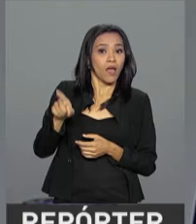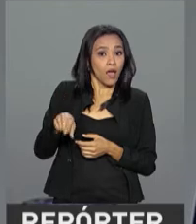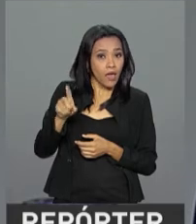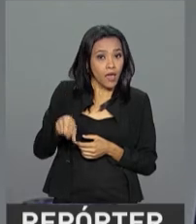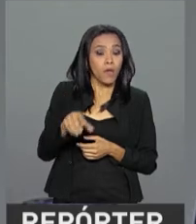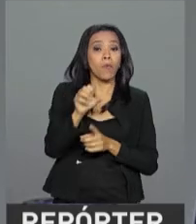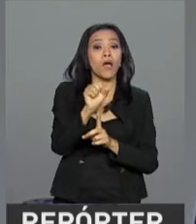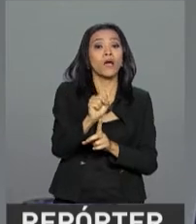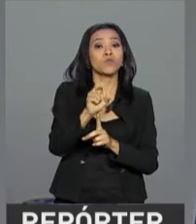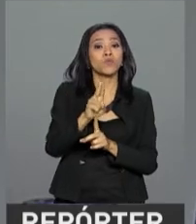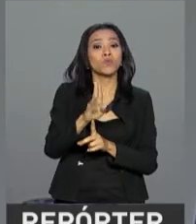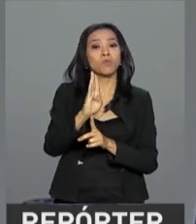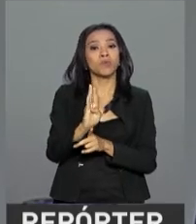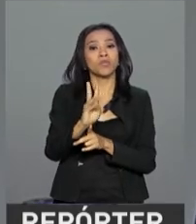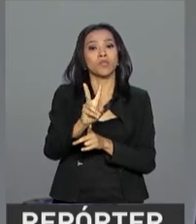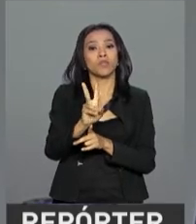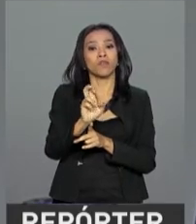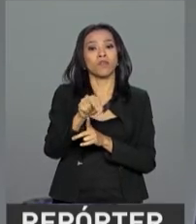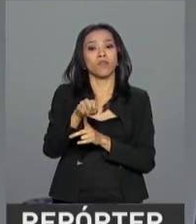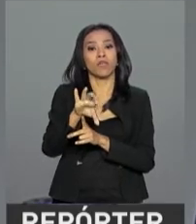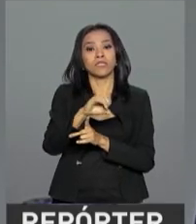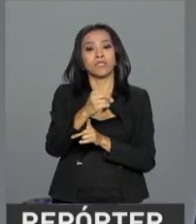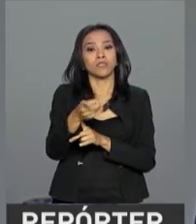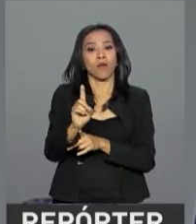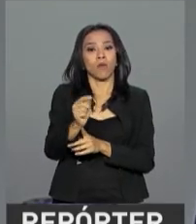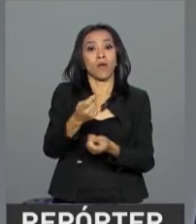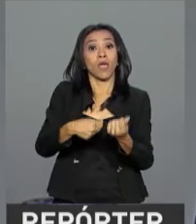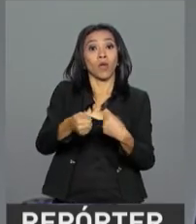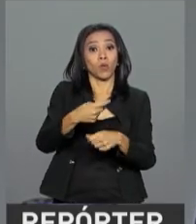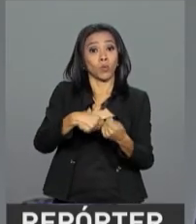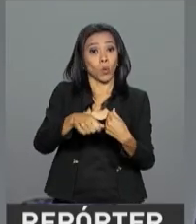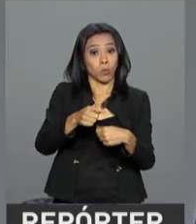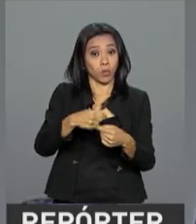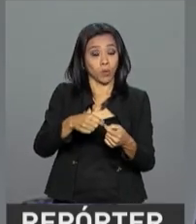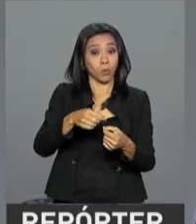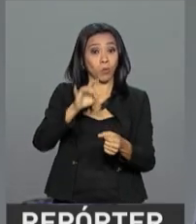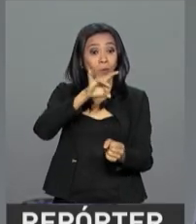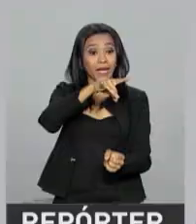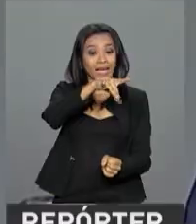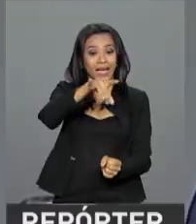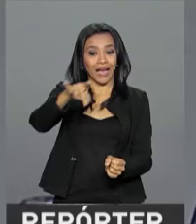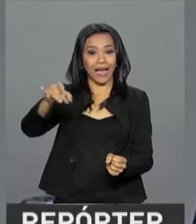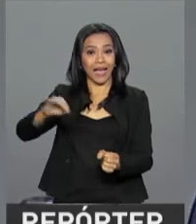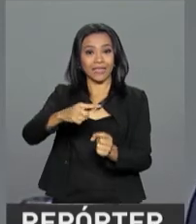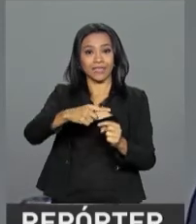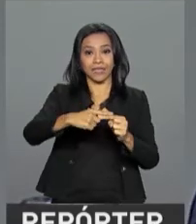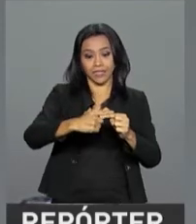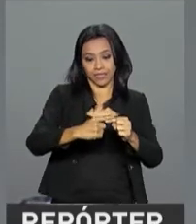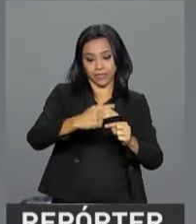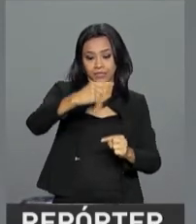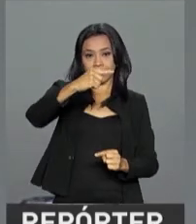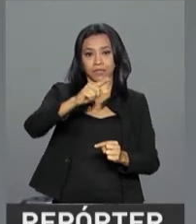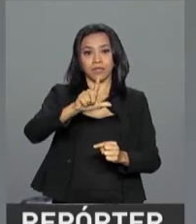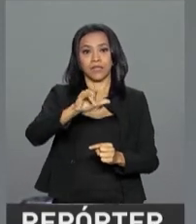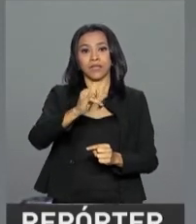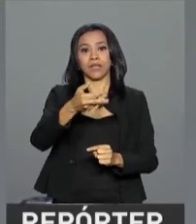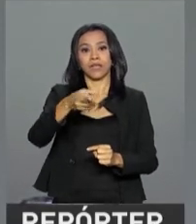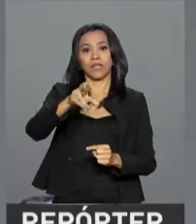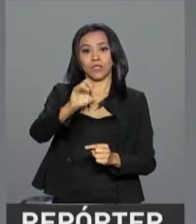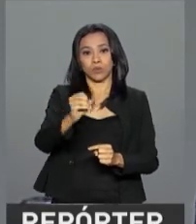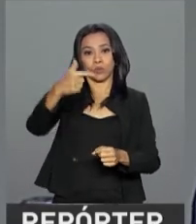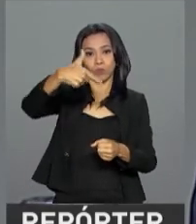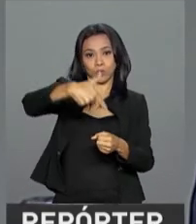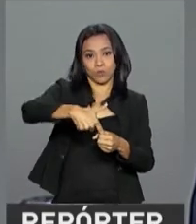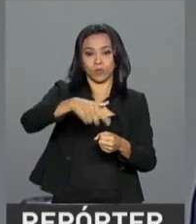de 30 centavos por preço por litro de diesel evidentemente que isso é uma despesa